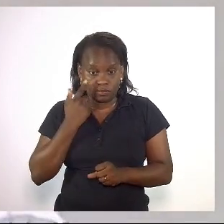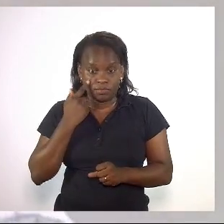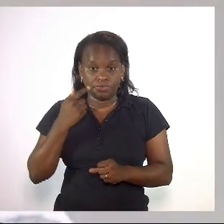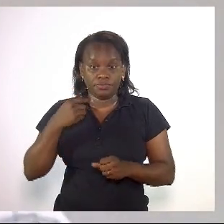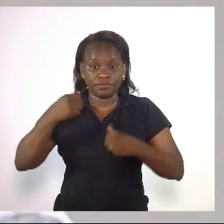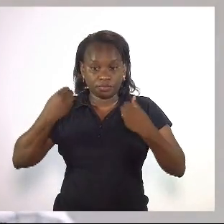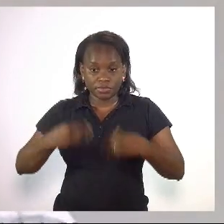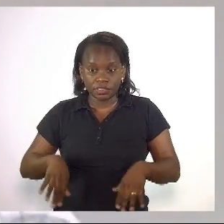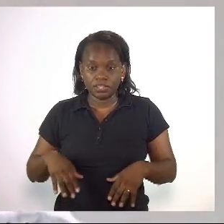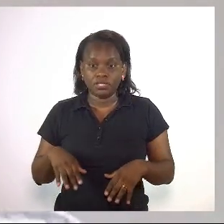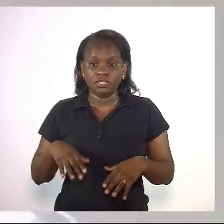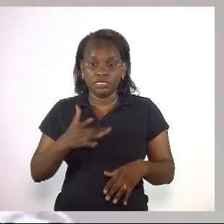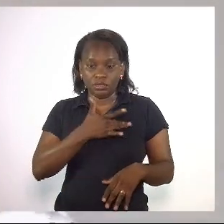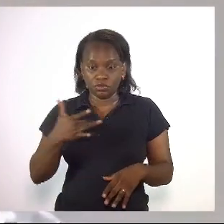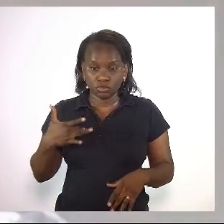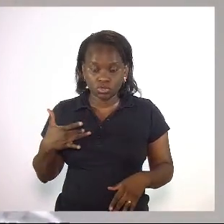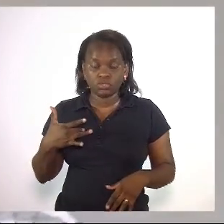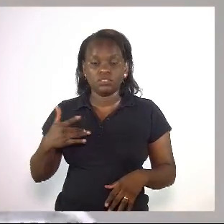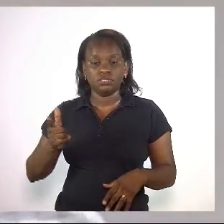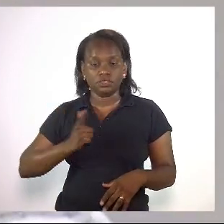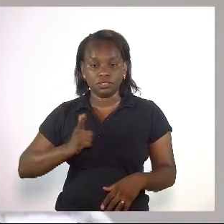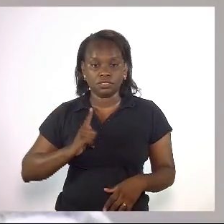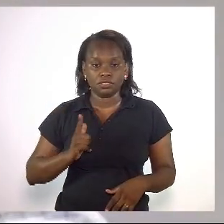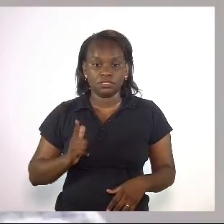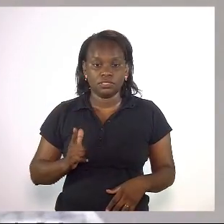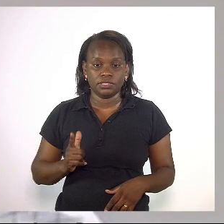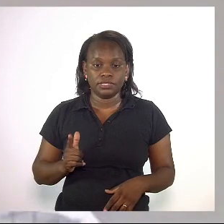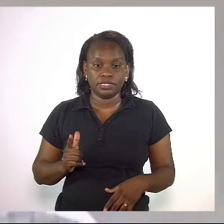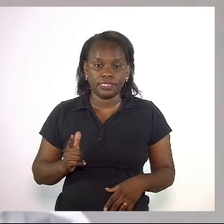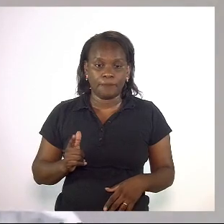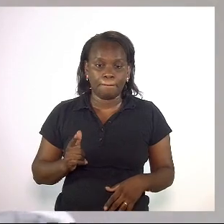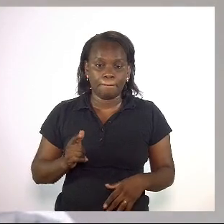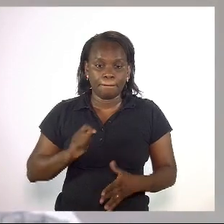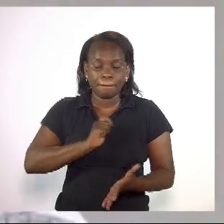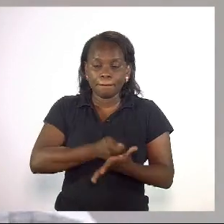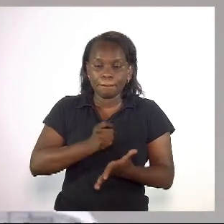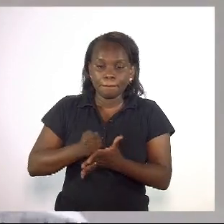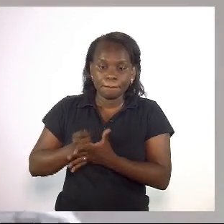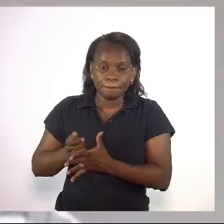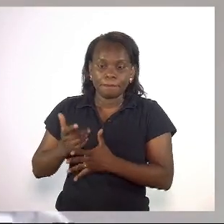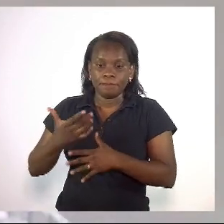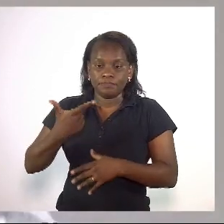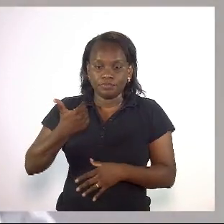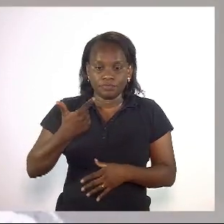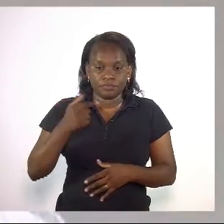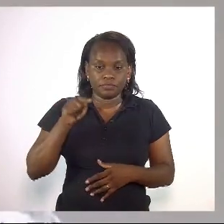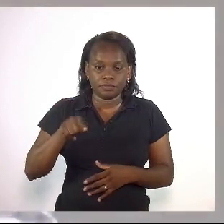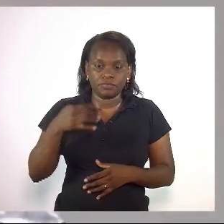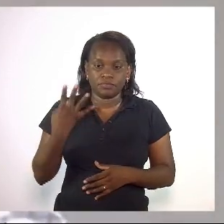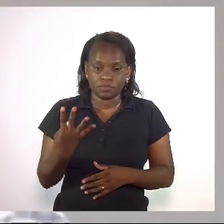despesa de saúde, nós teríamos uma execução de